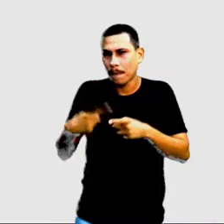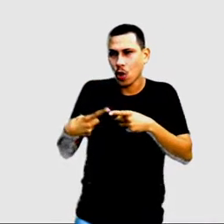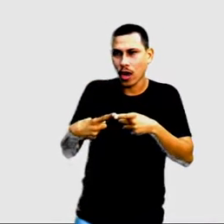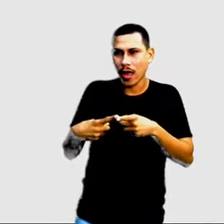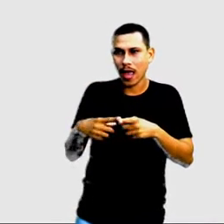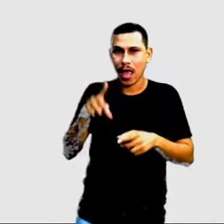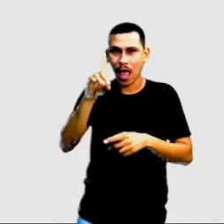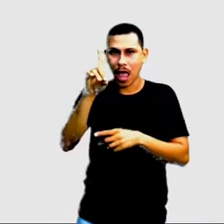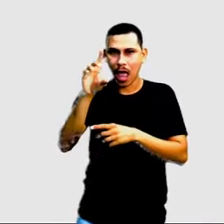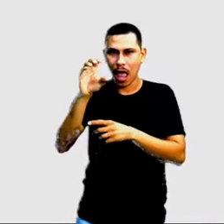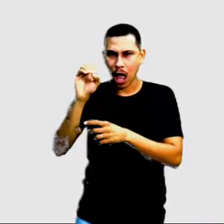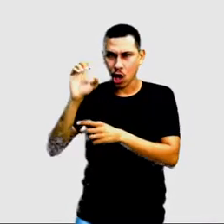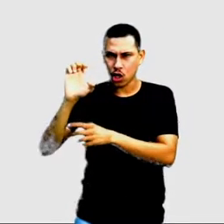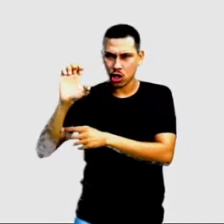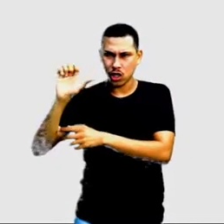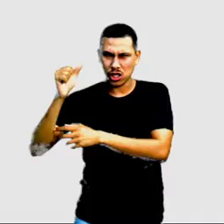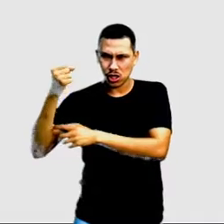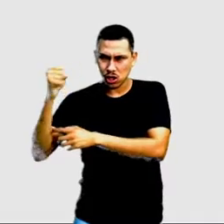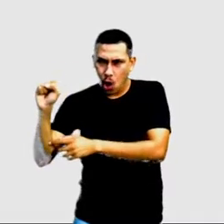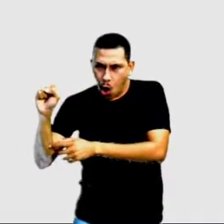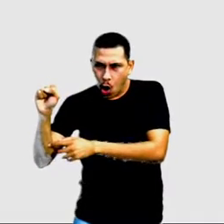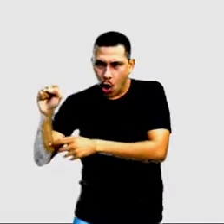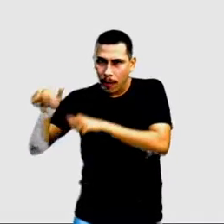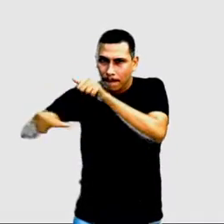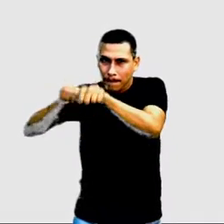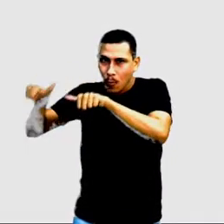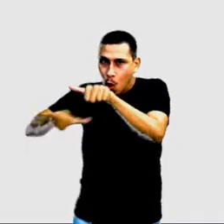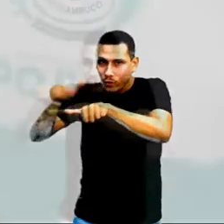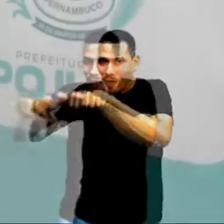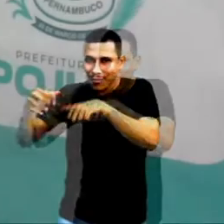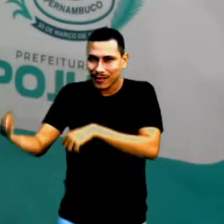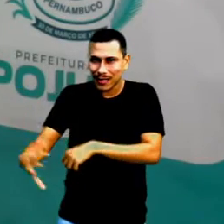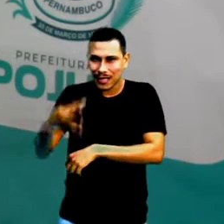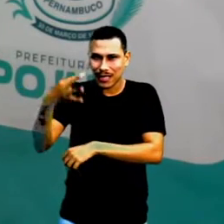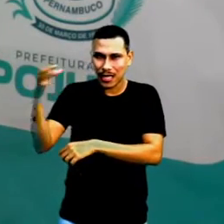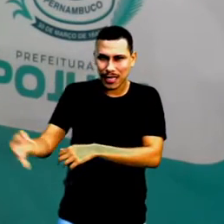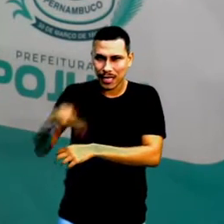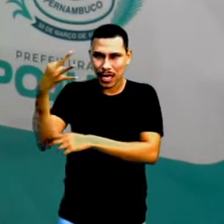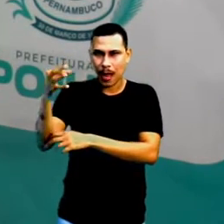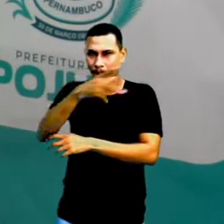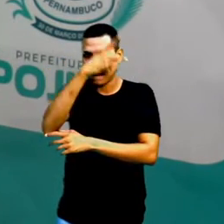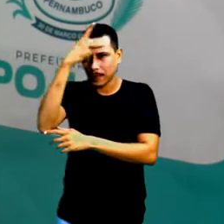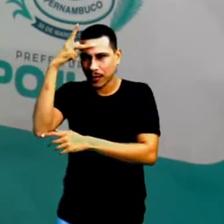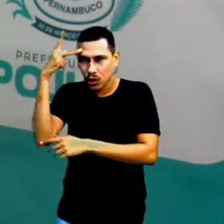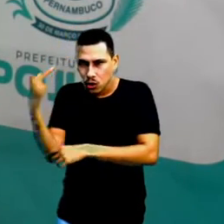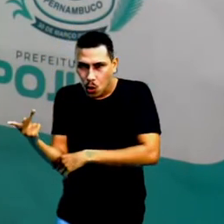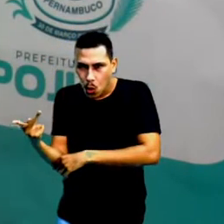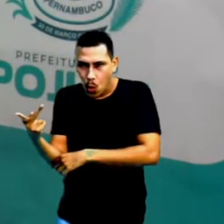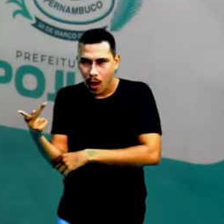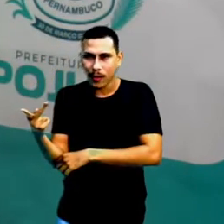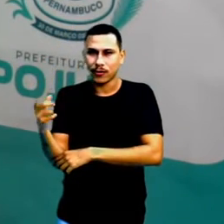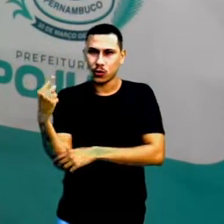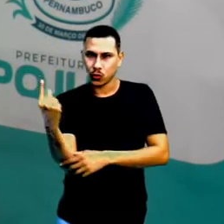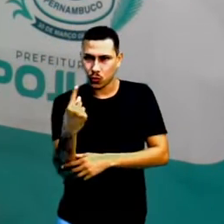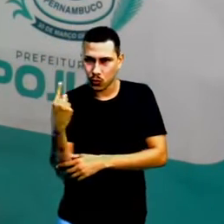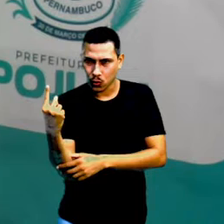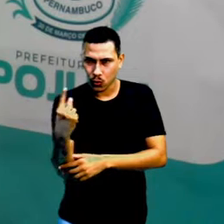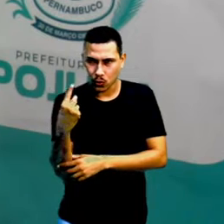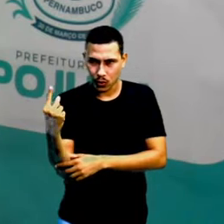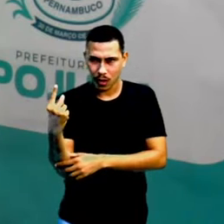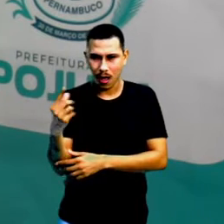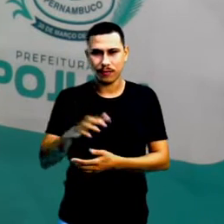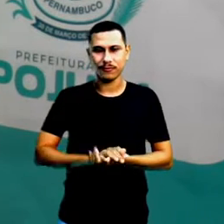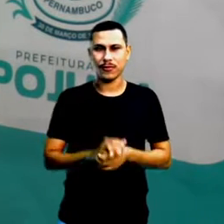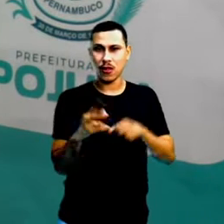uma flexão do verbo to do na terceira pessoa do singular. Então, o que acontece? O verbo to